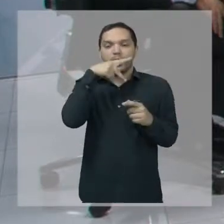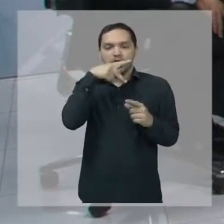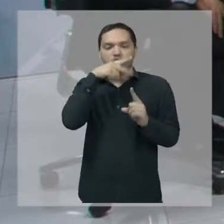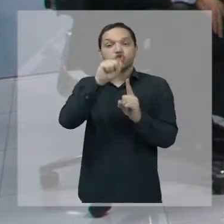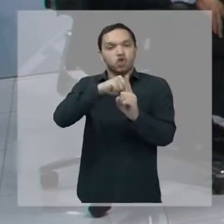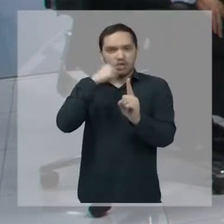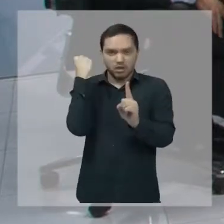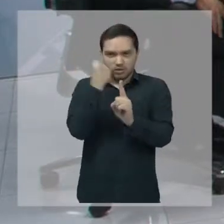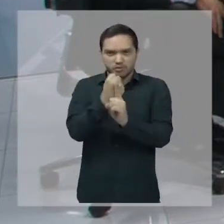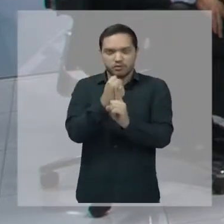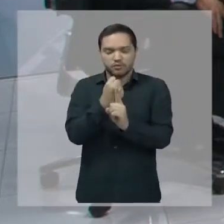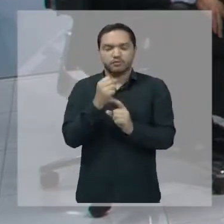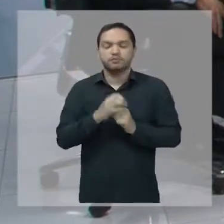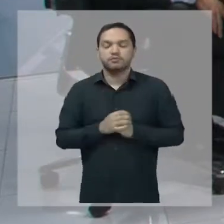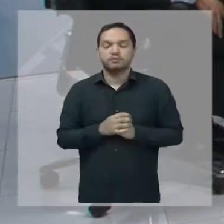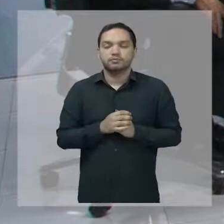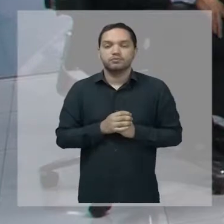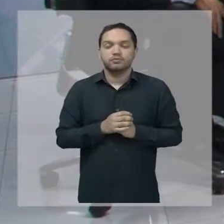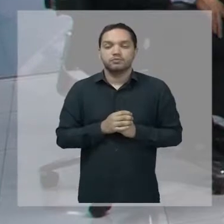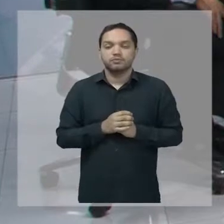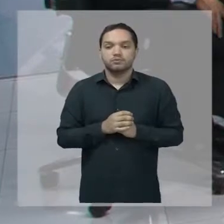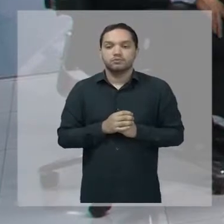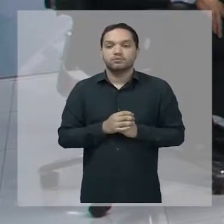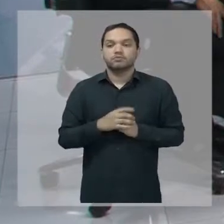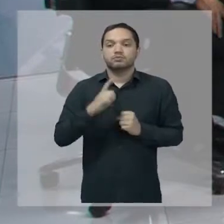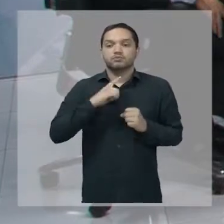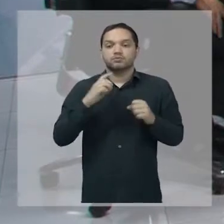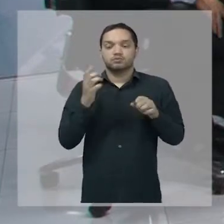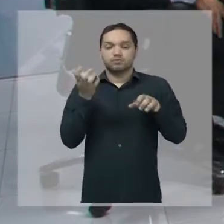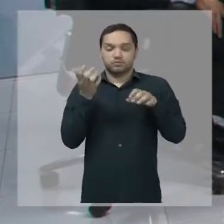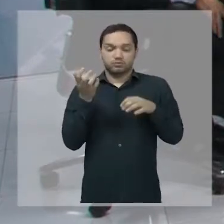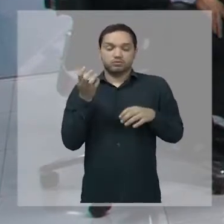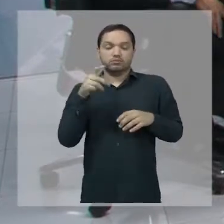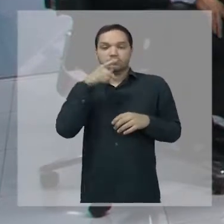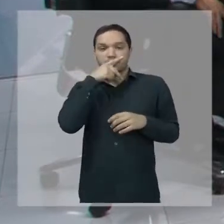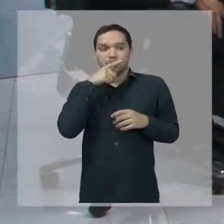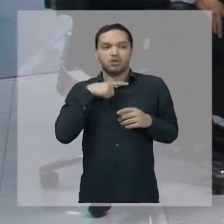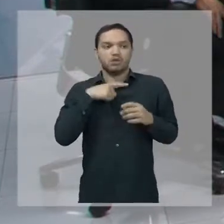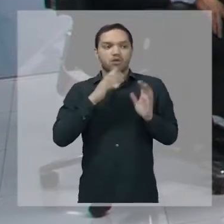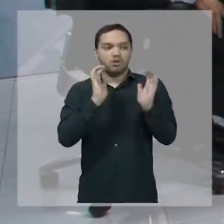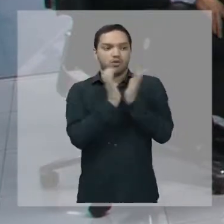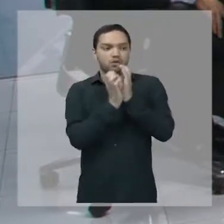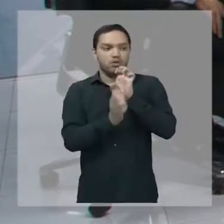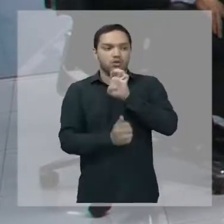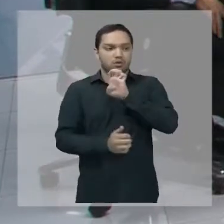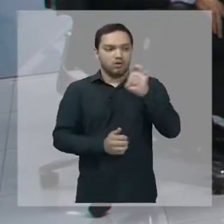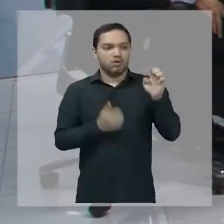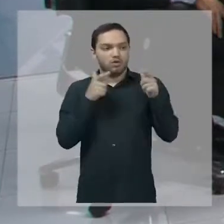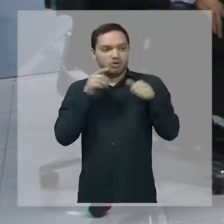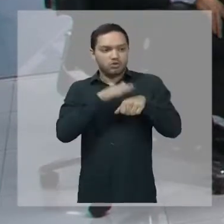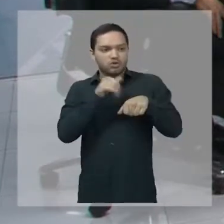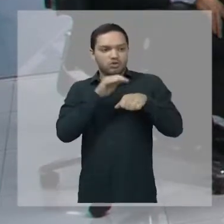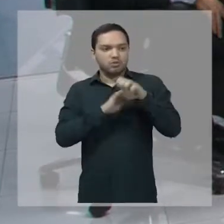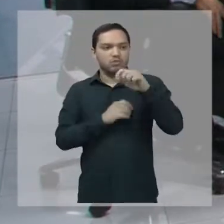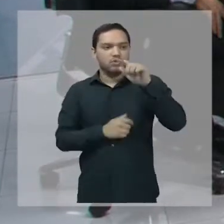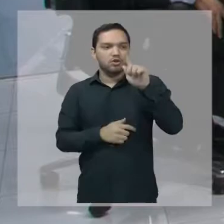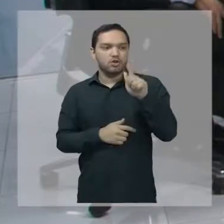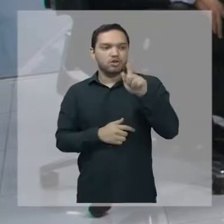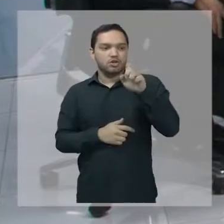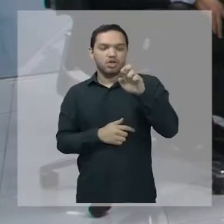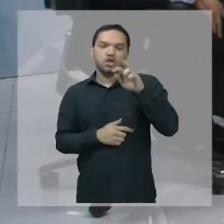Partido Socialista. Sim, o governo foi. Mas o Partido Socialista e o Bloco de Esquerda, que eles chamam de geringonça. O